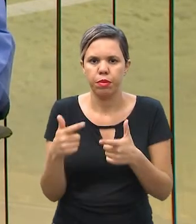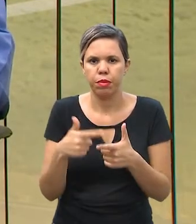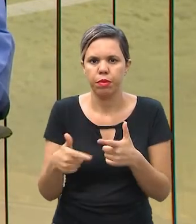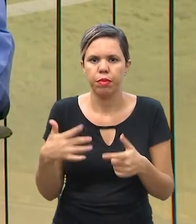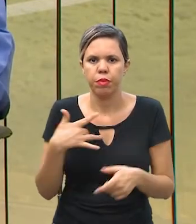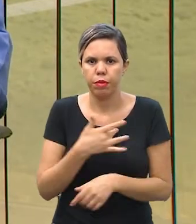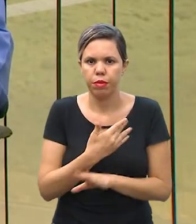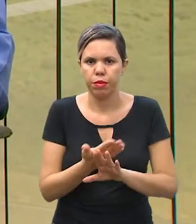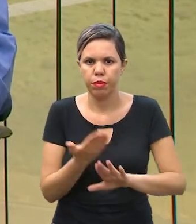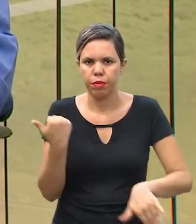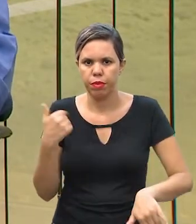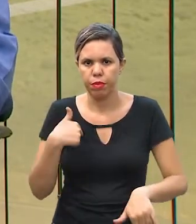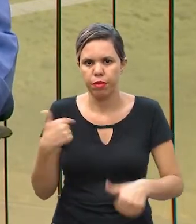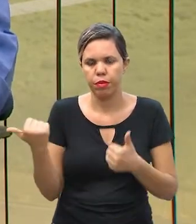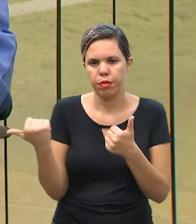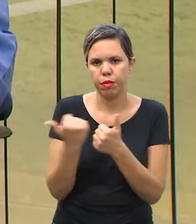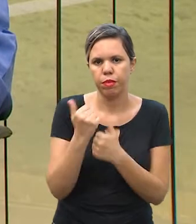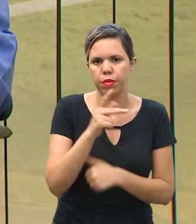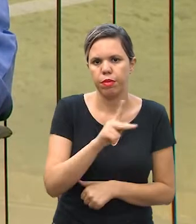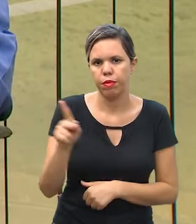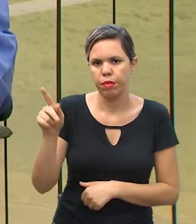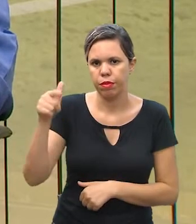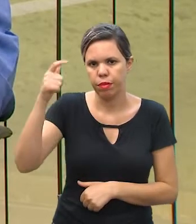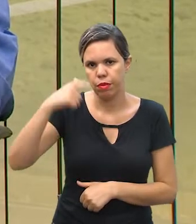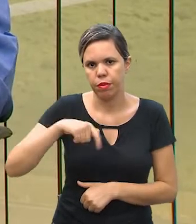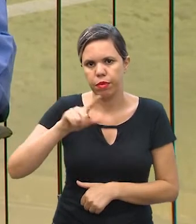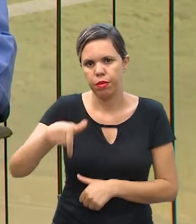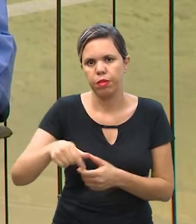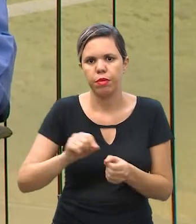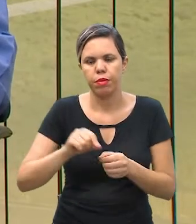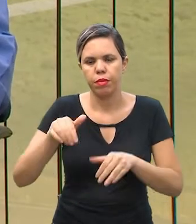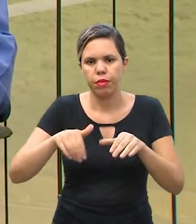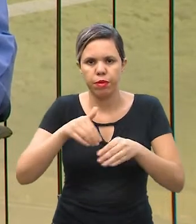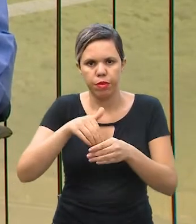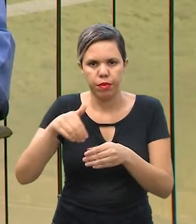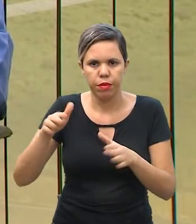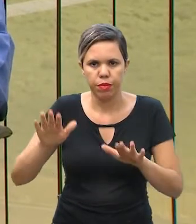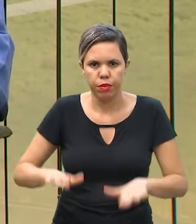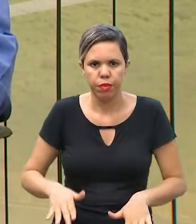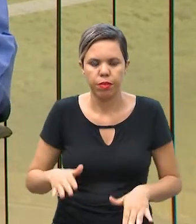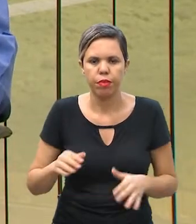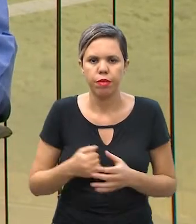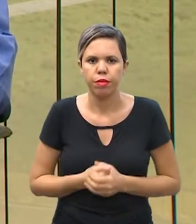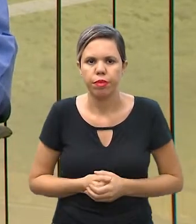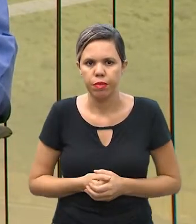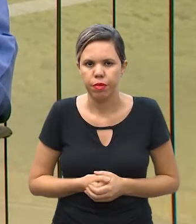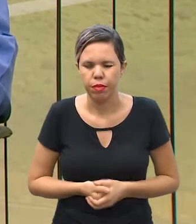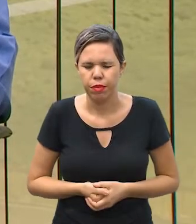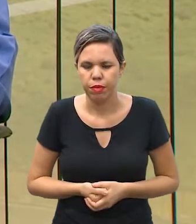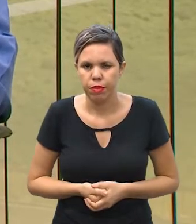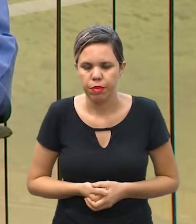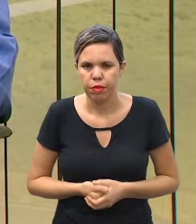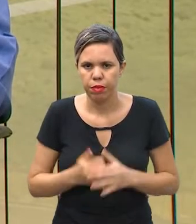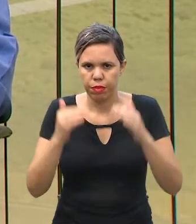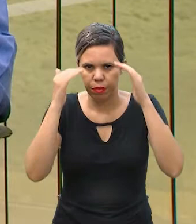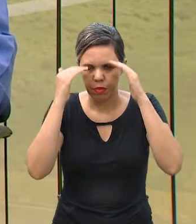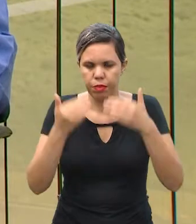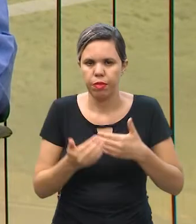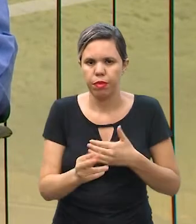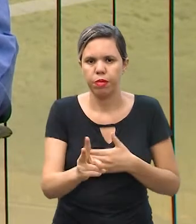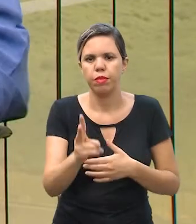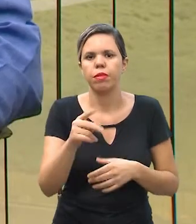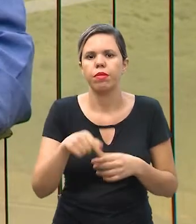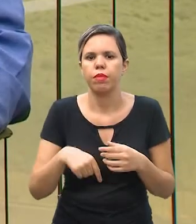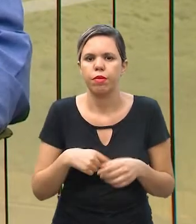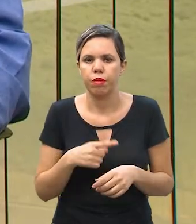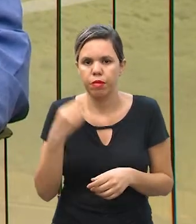um probleminha de saúde, precisou se afastar, eu assumi o lugar dela e depois foi feita a eleição e eu acabei cumprindo o restante